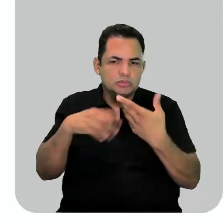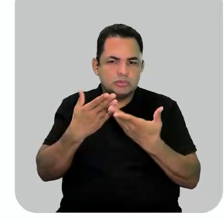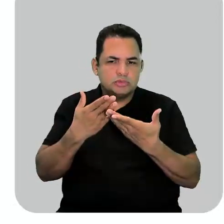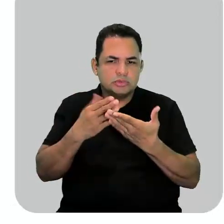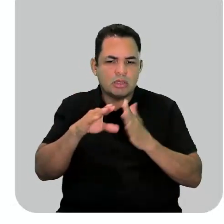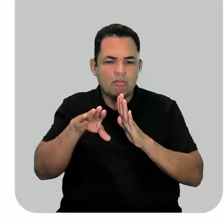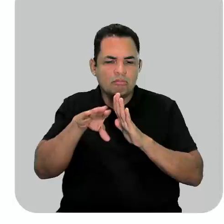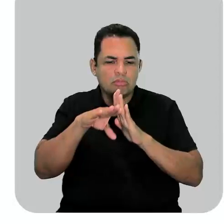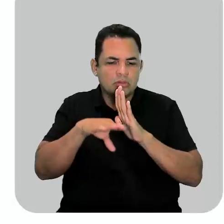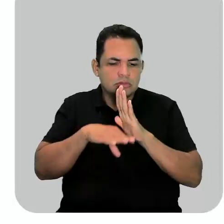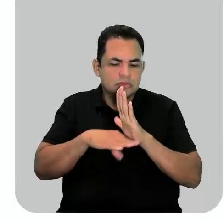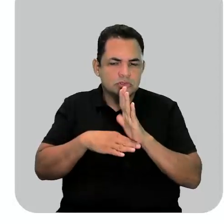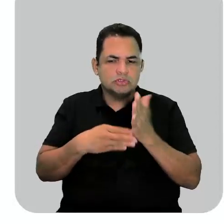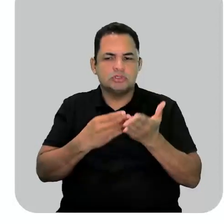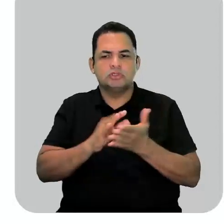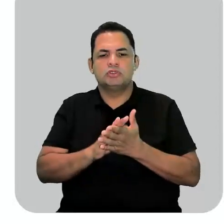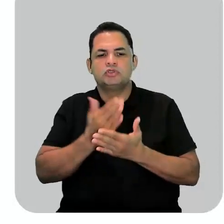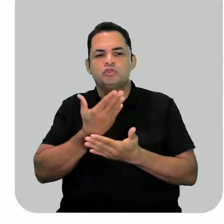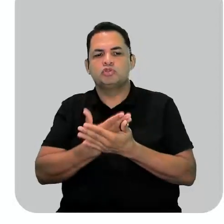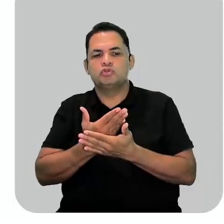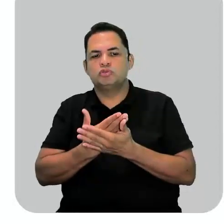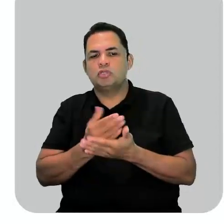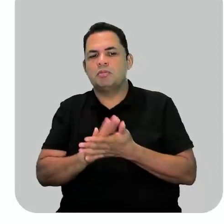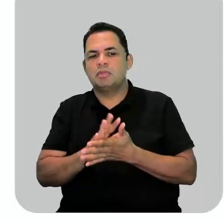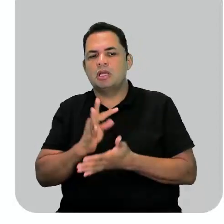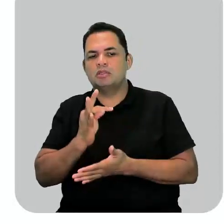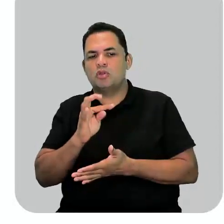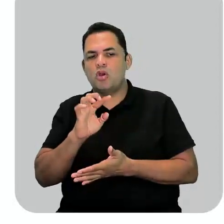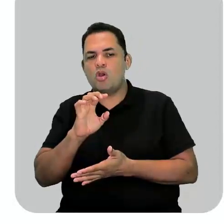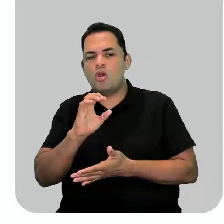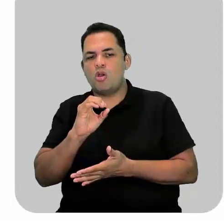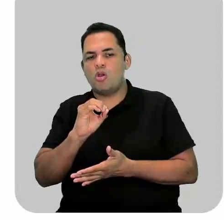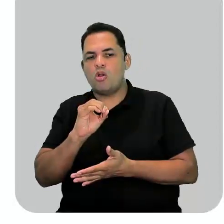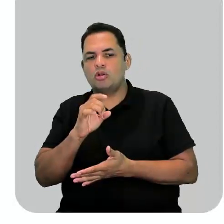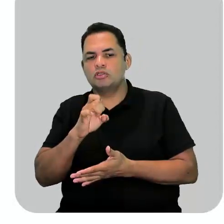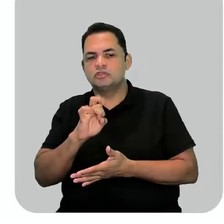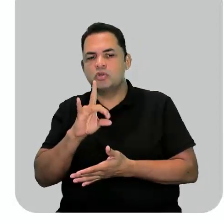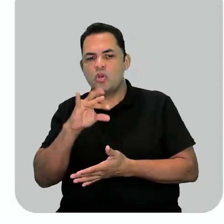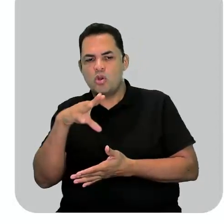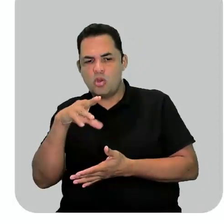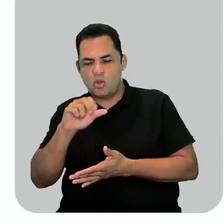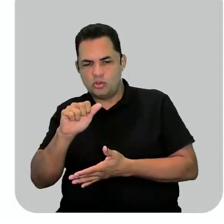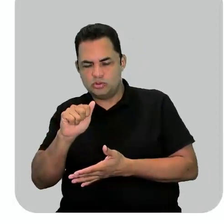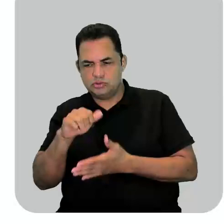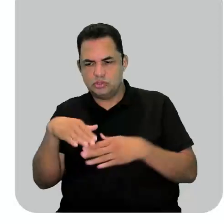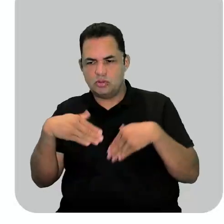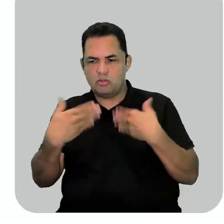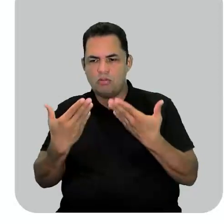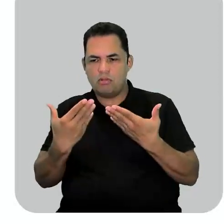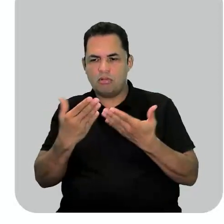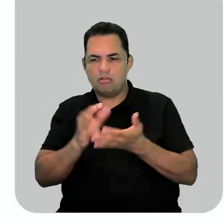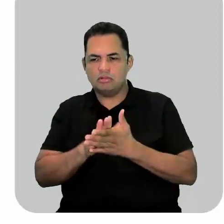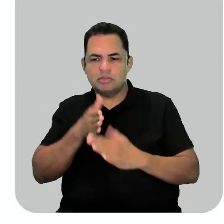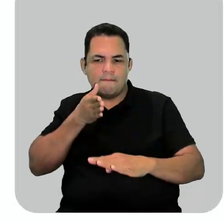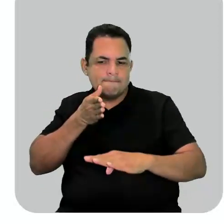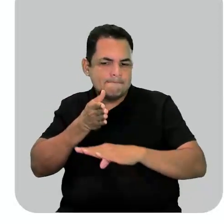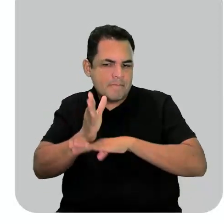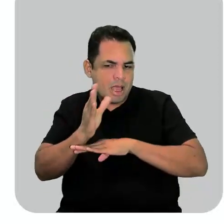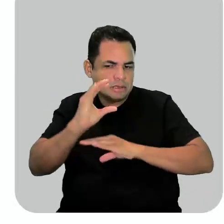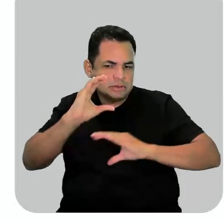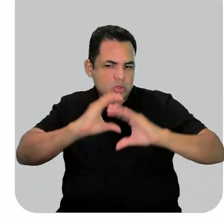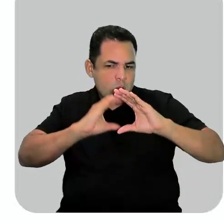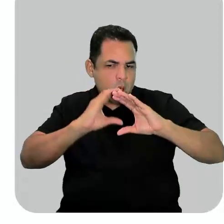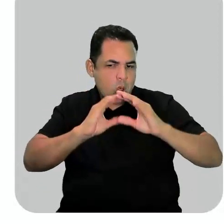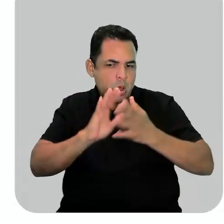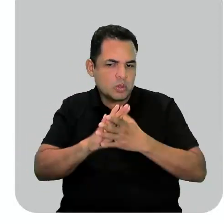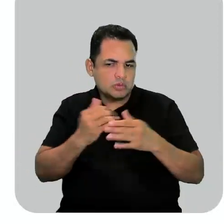da toxicologia. Tanto é que quando alguém passa num concurso público e aí precisa